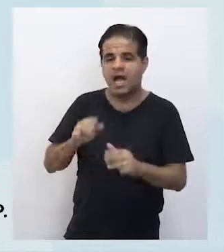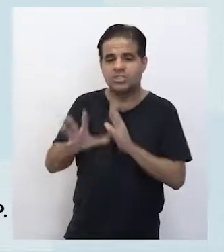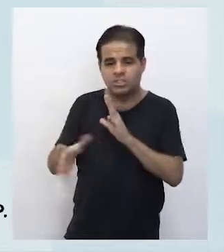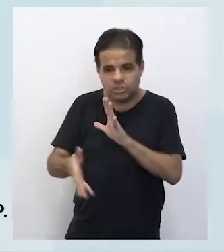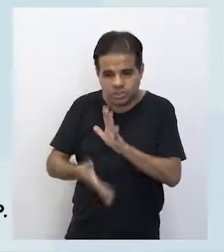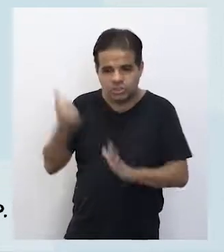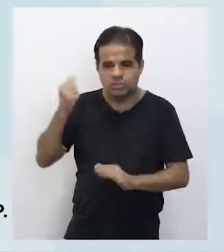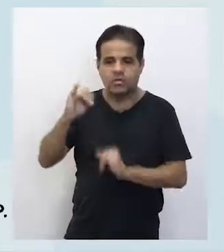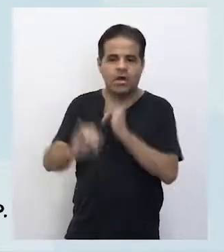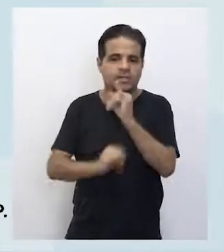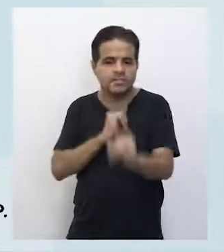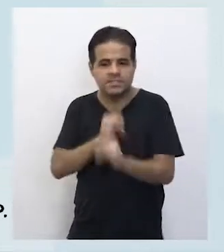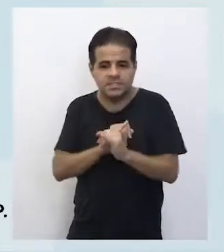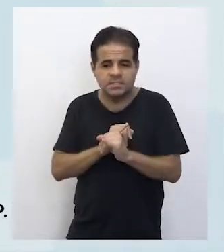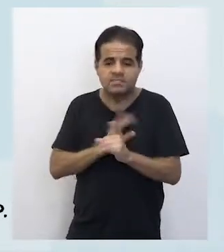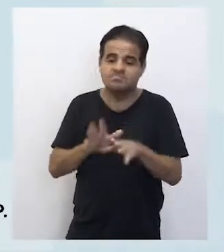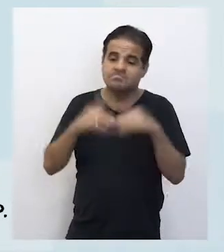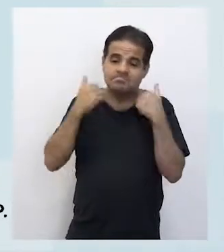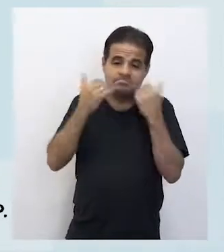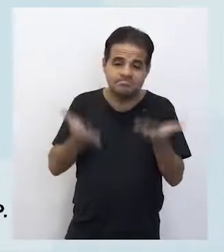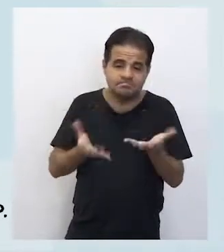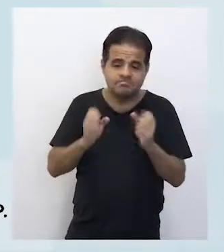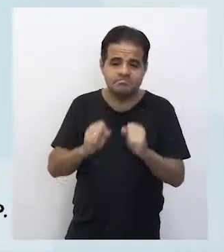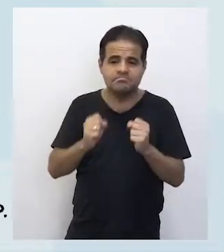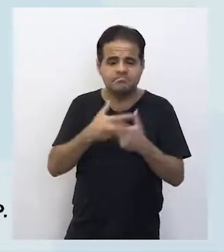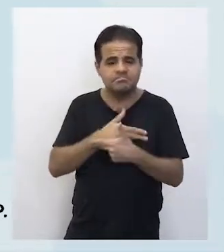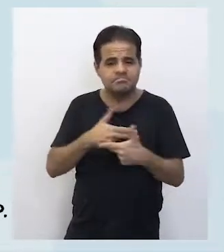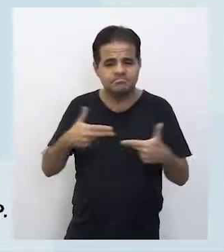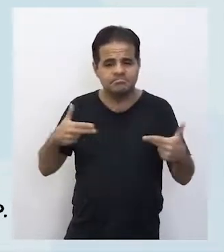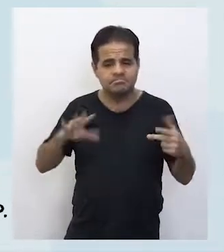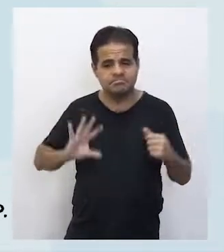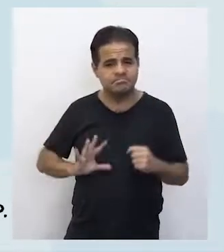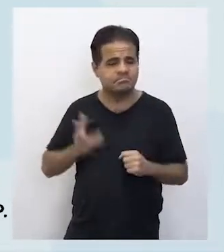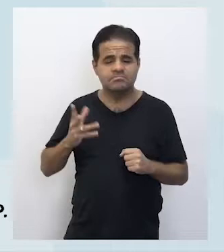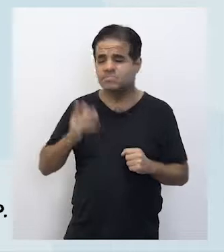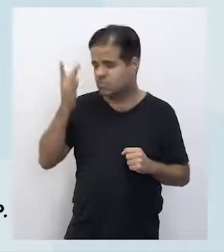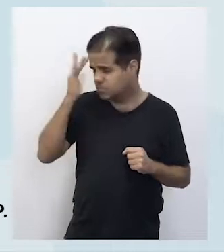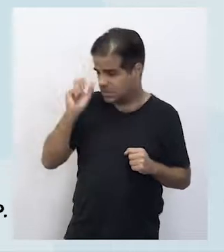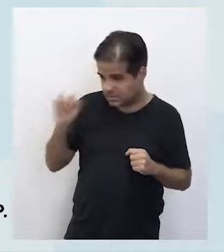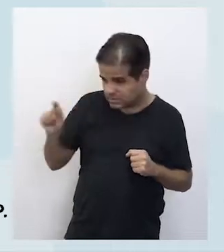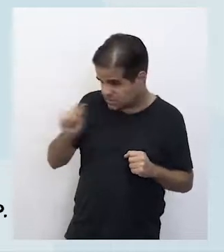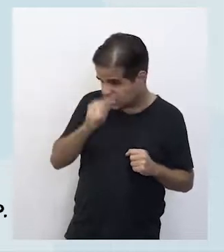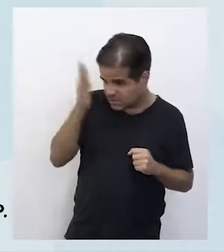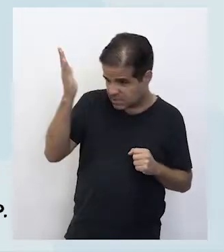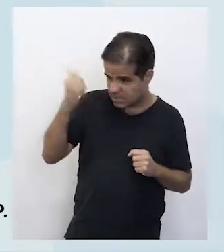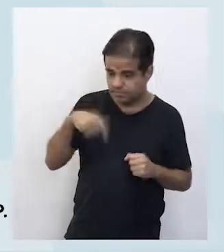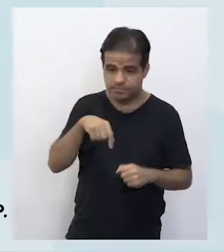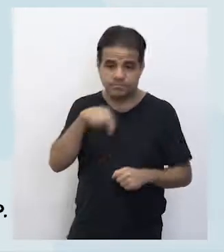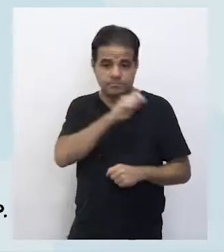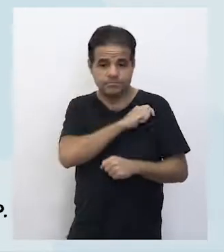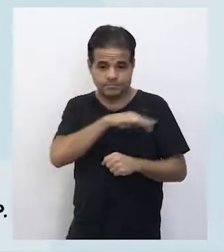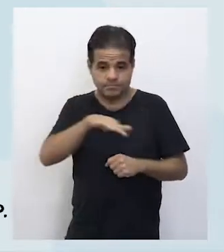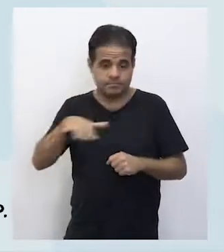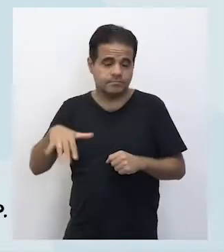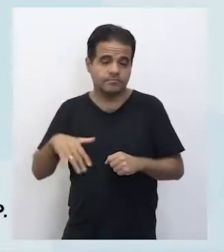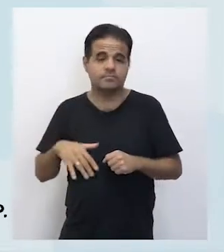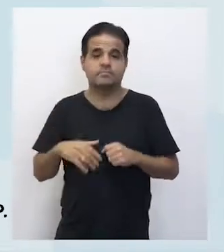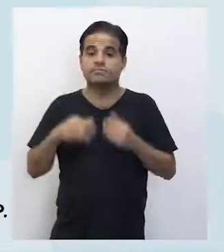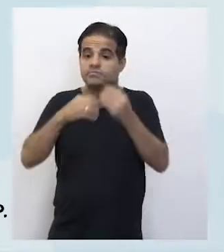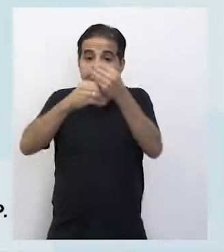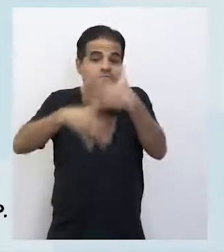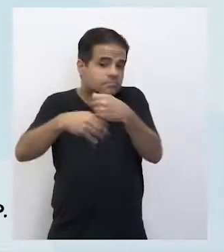internet. Não sei, poderiam vir. Vamos aí, professores, eu não sei se vocês estão com os alunos de vocês